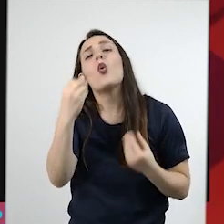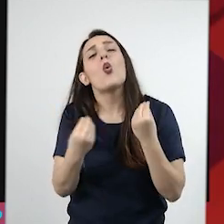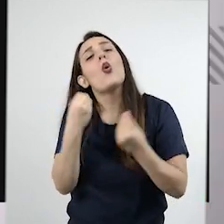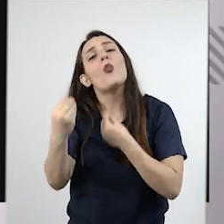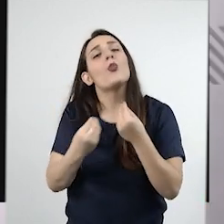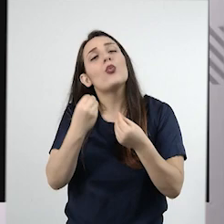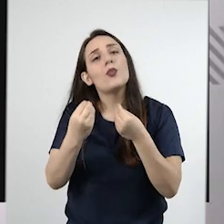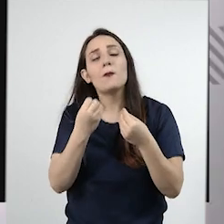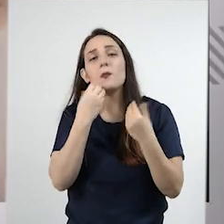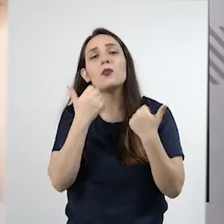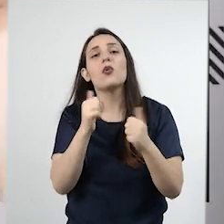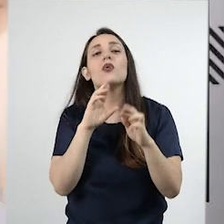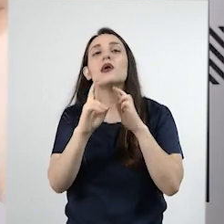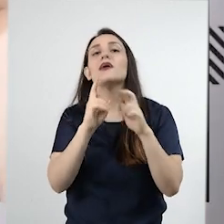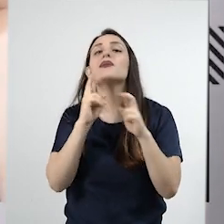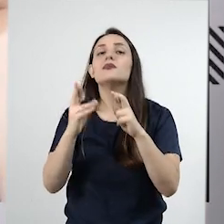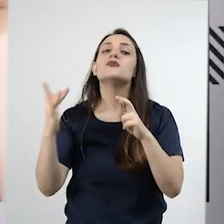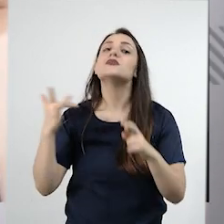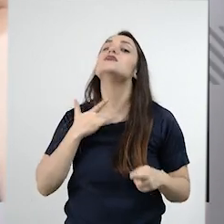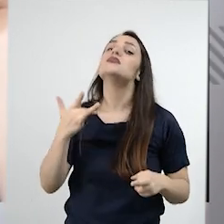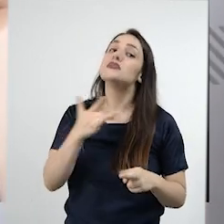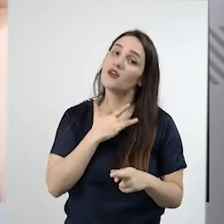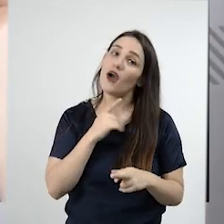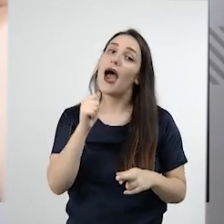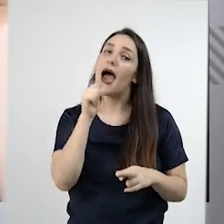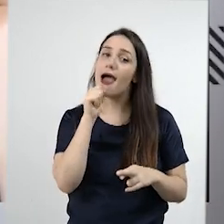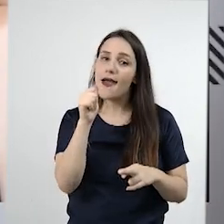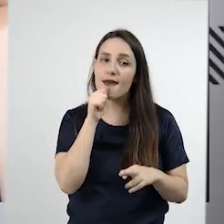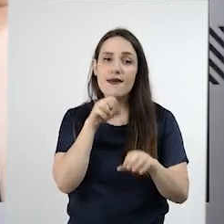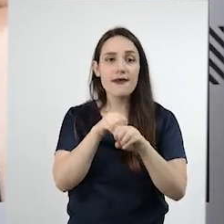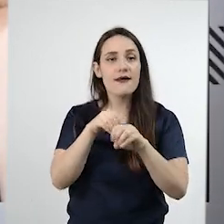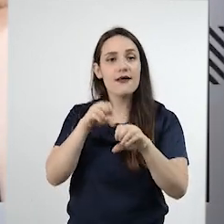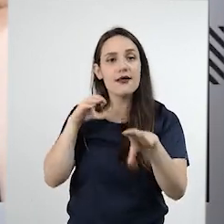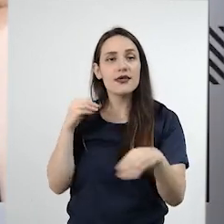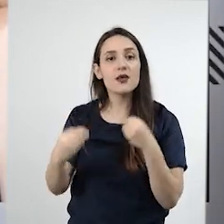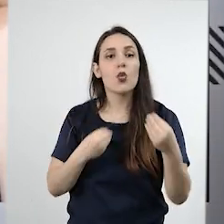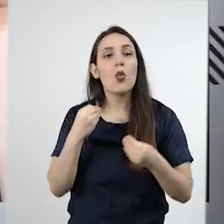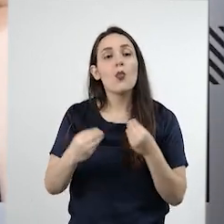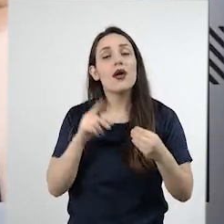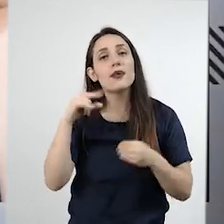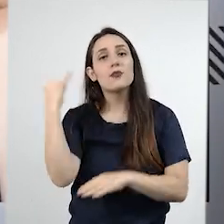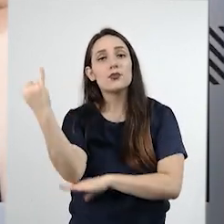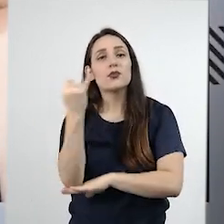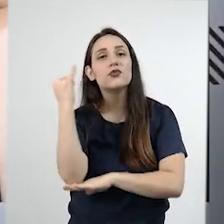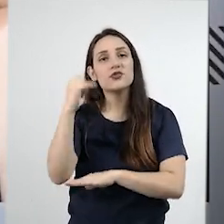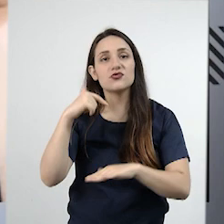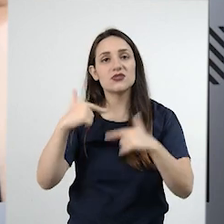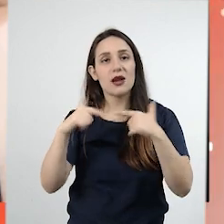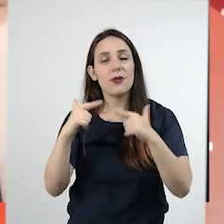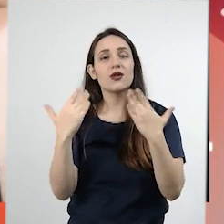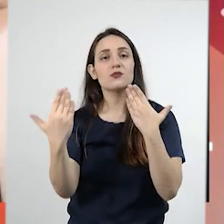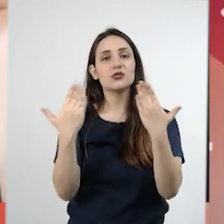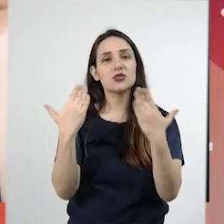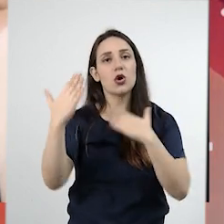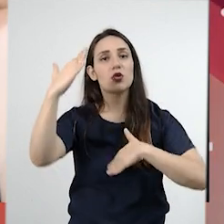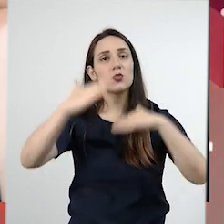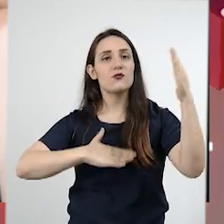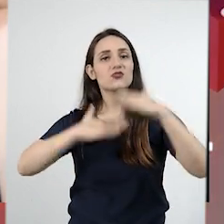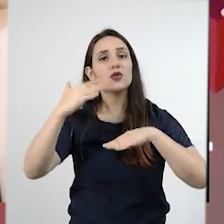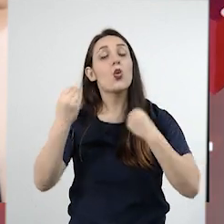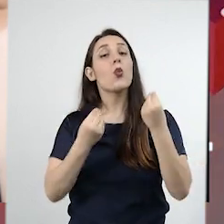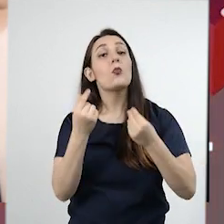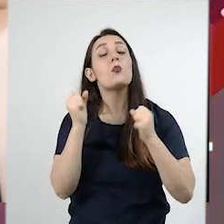um relacionamento saudável à distância e a importância também do trabalho de vocês, psicólogos, dando